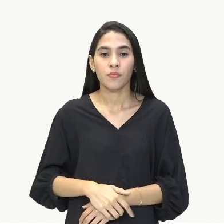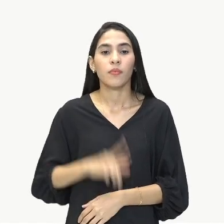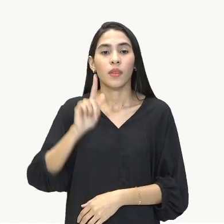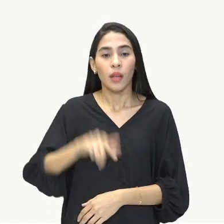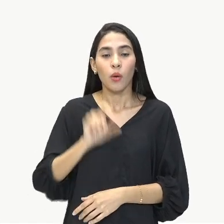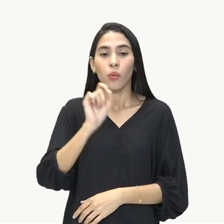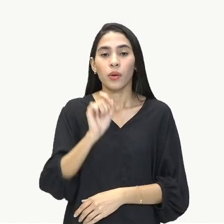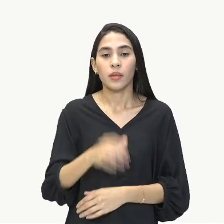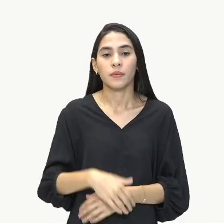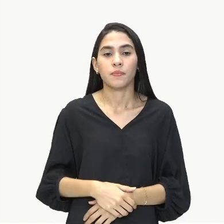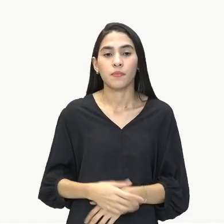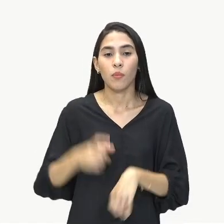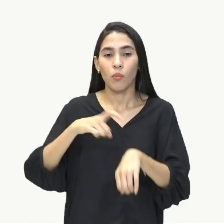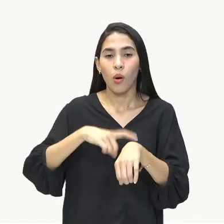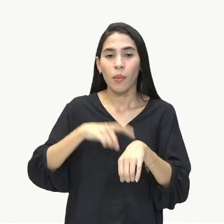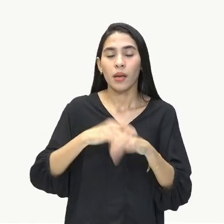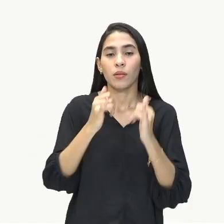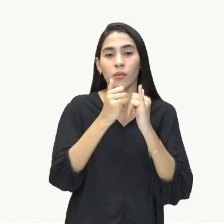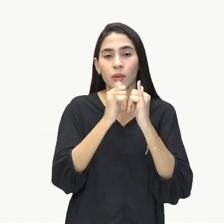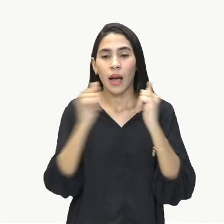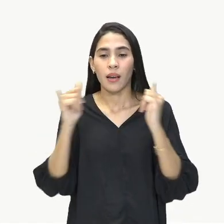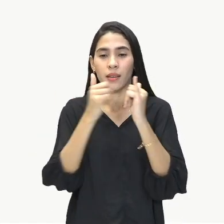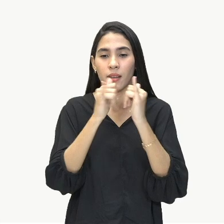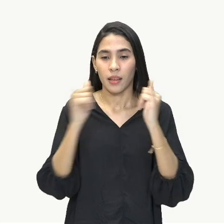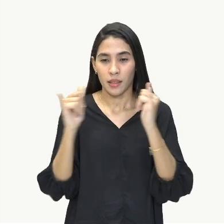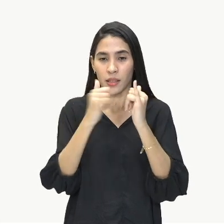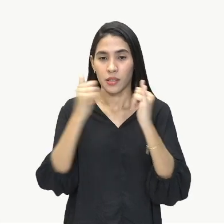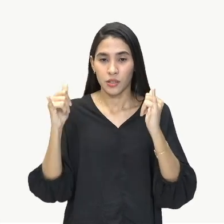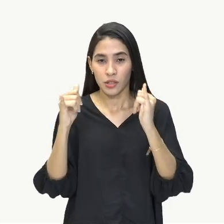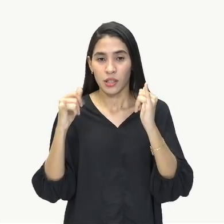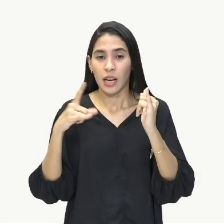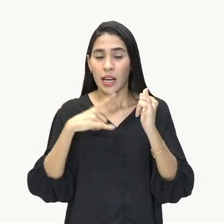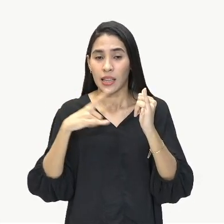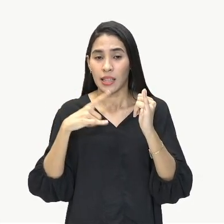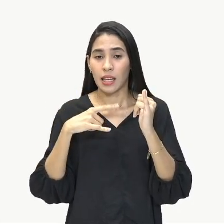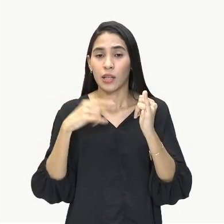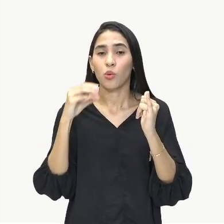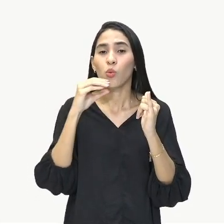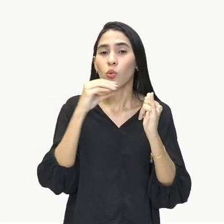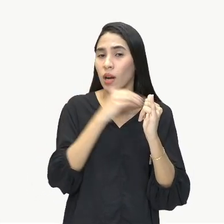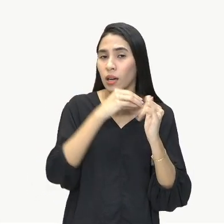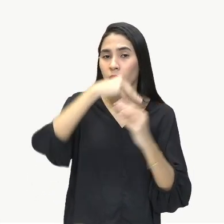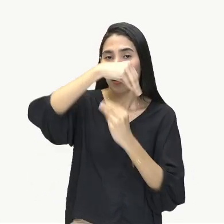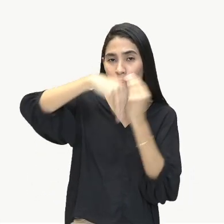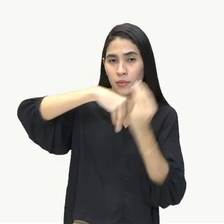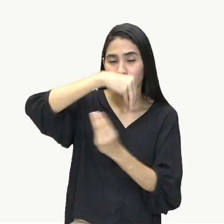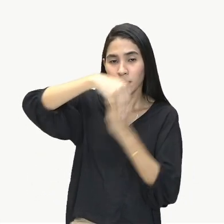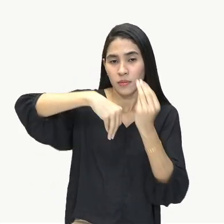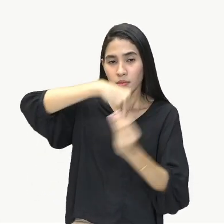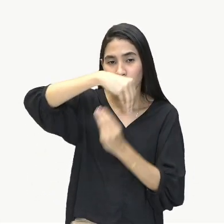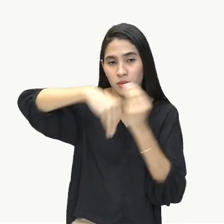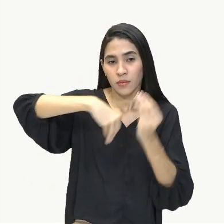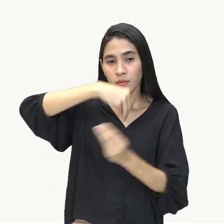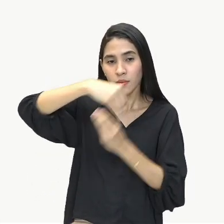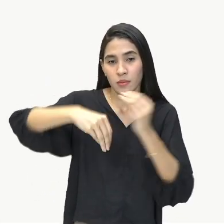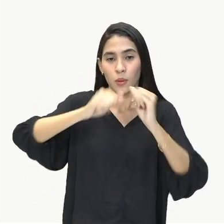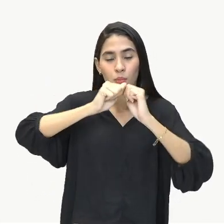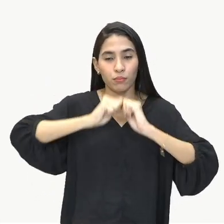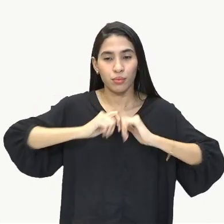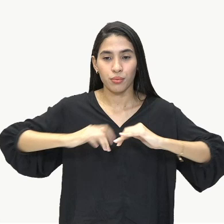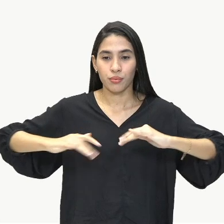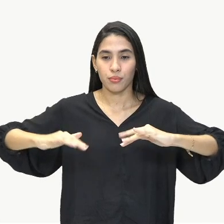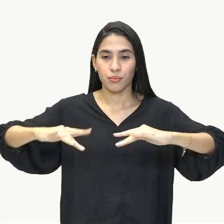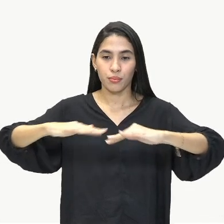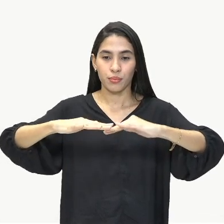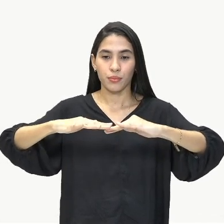a energia, na forma de calor envolvido na reação, é liberada